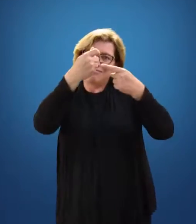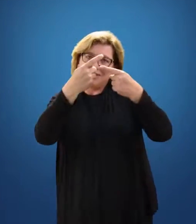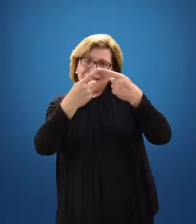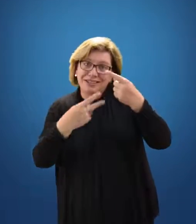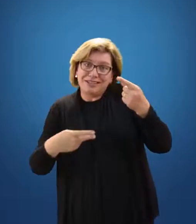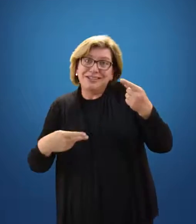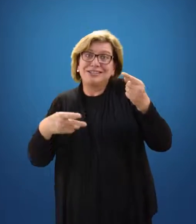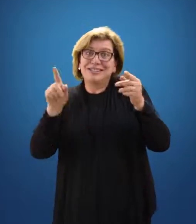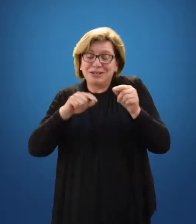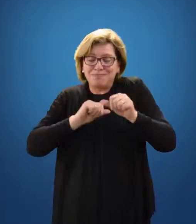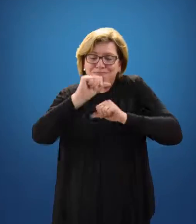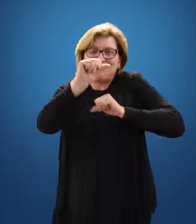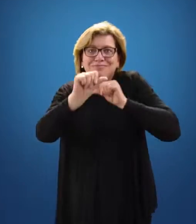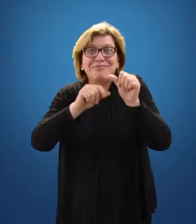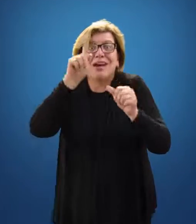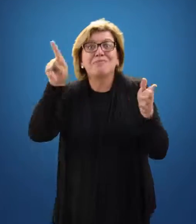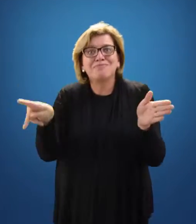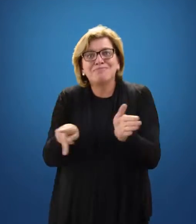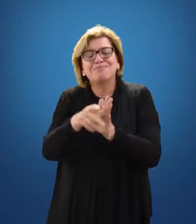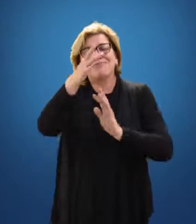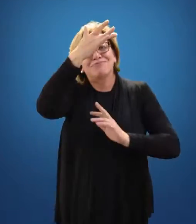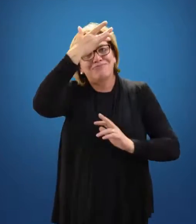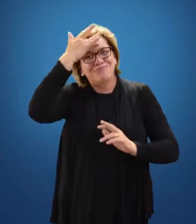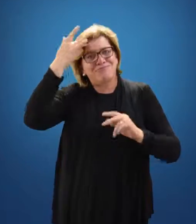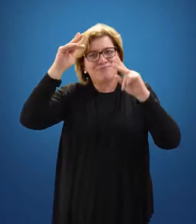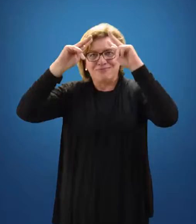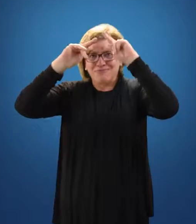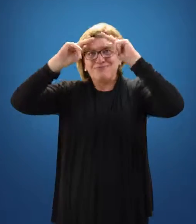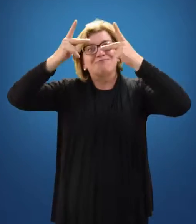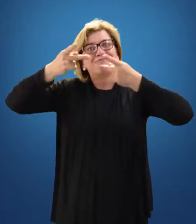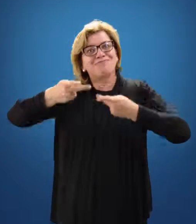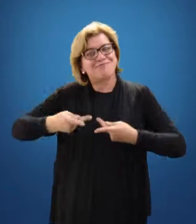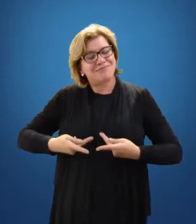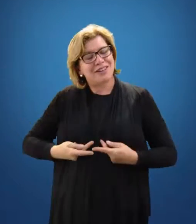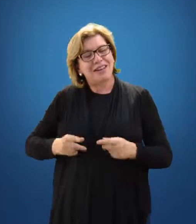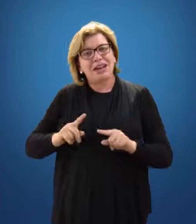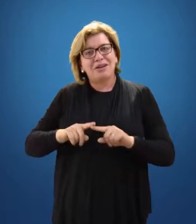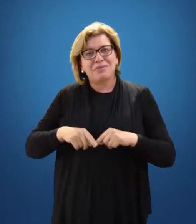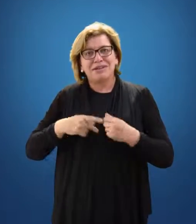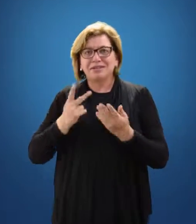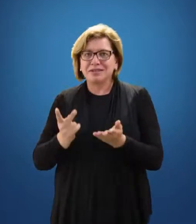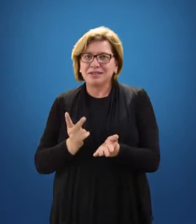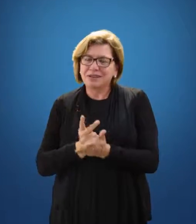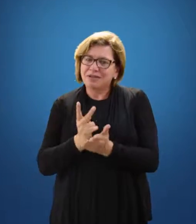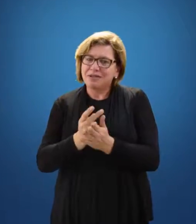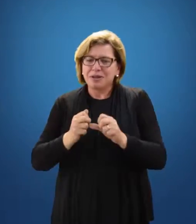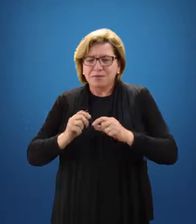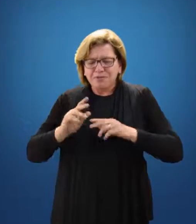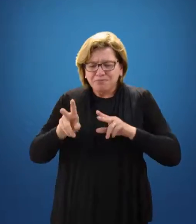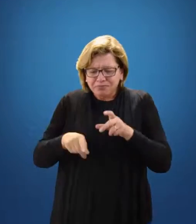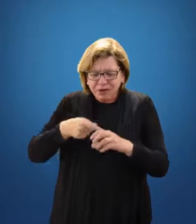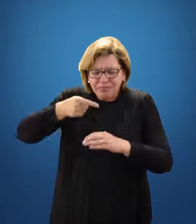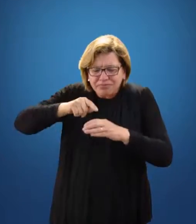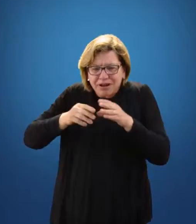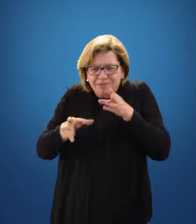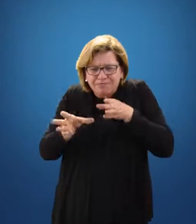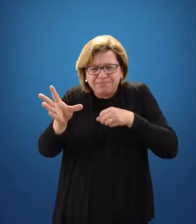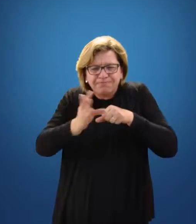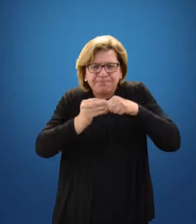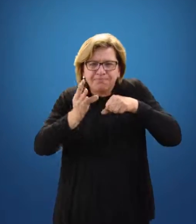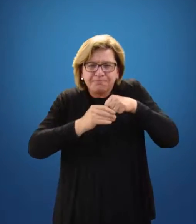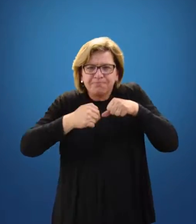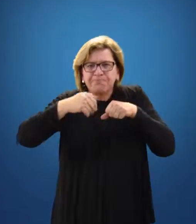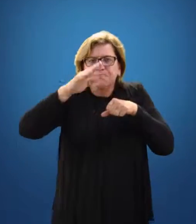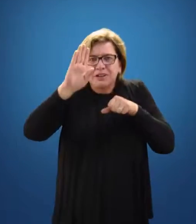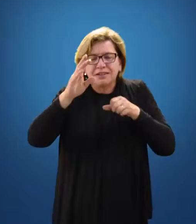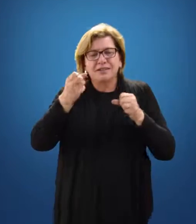eminentemente humana. Nossa grande tradição, então, é a de nos atualizarmos sempre. Se gostássemos de todas as tradições